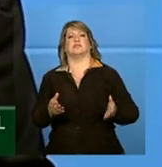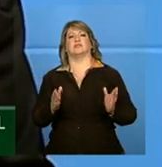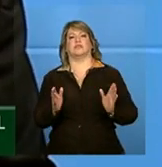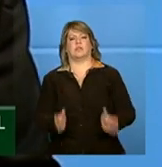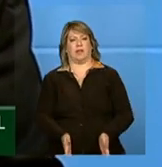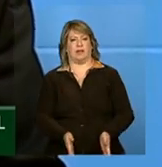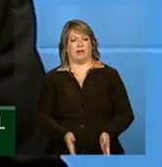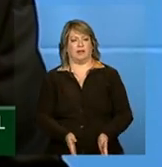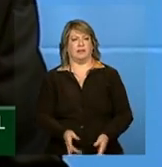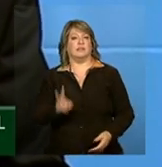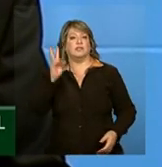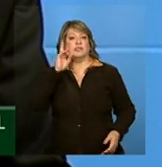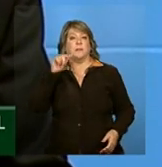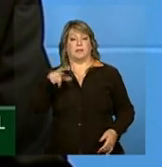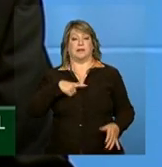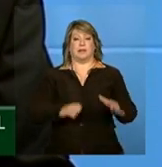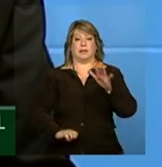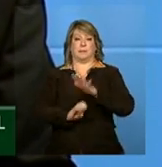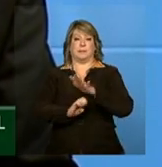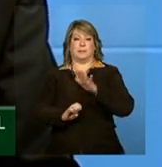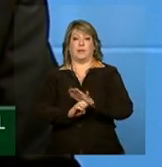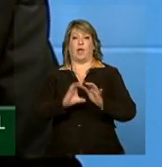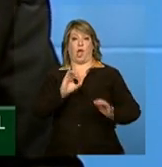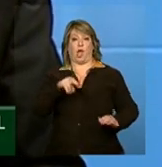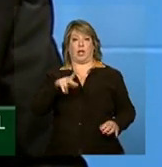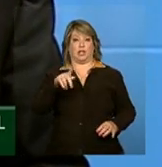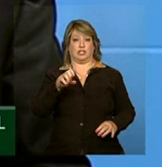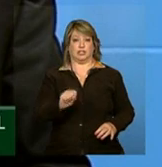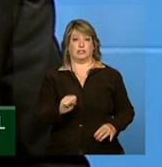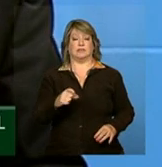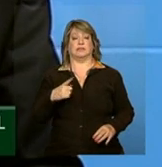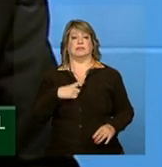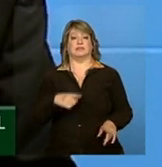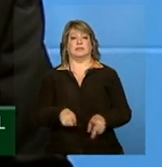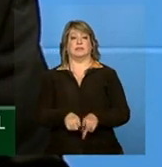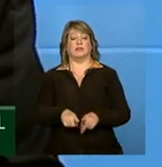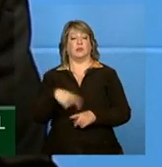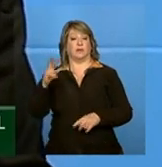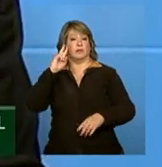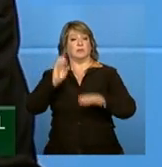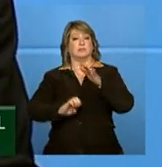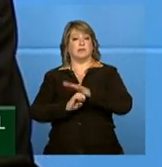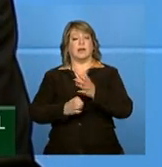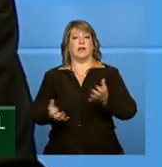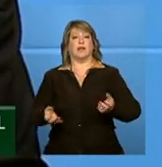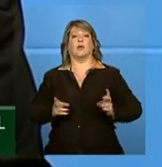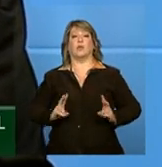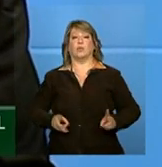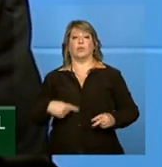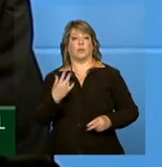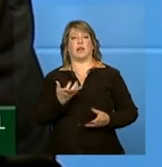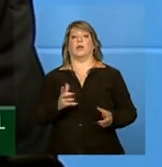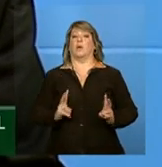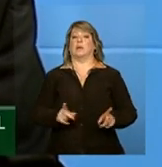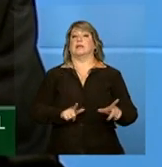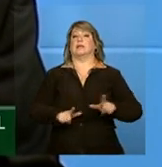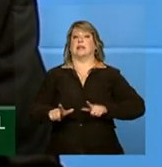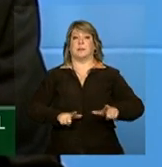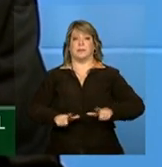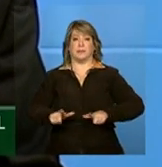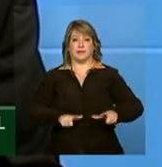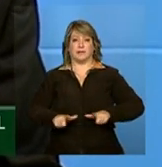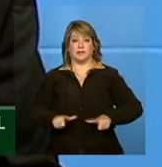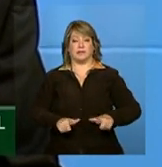com empresas e ONGs. Os empregadores estamos comprometidos a continuar trabalhando de acordo com